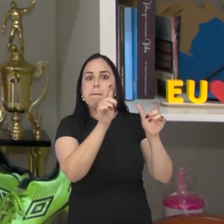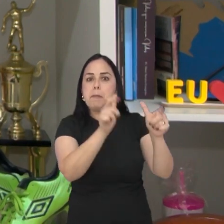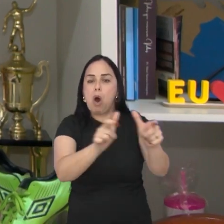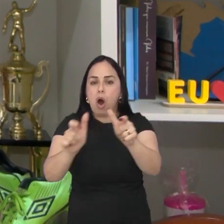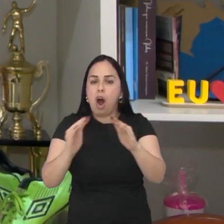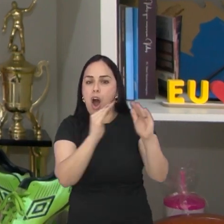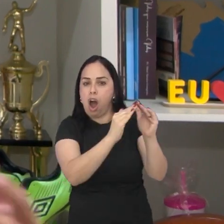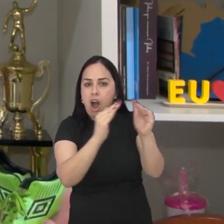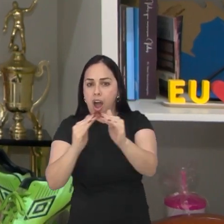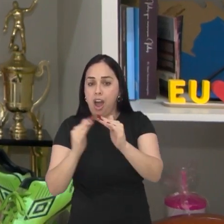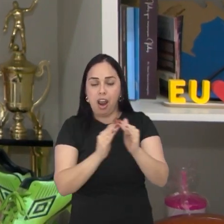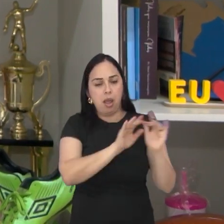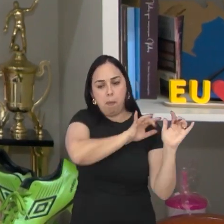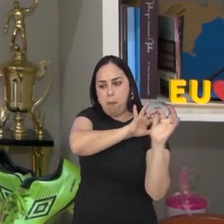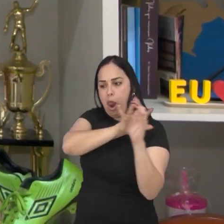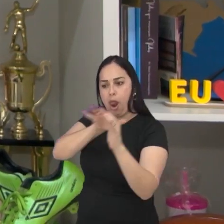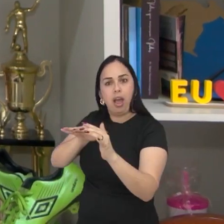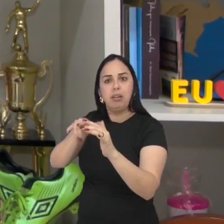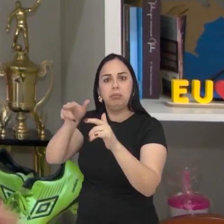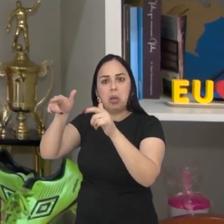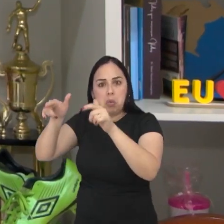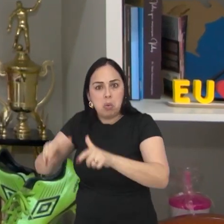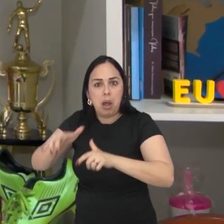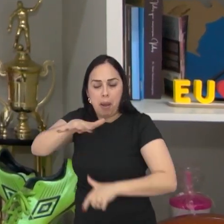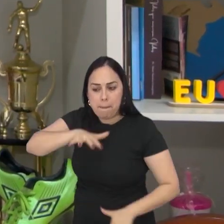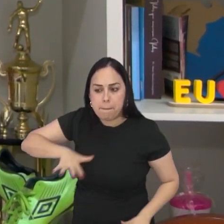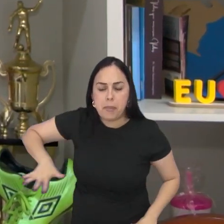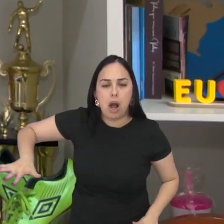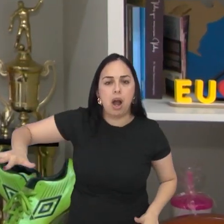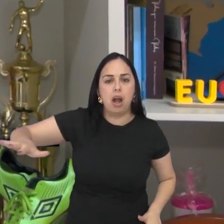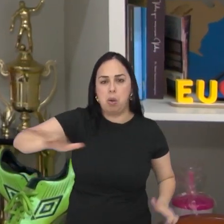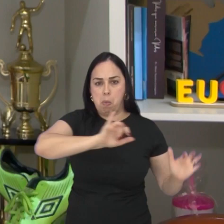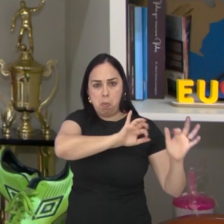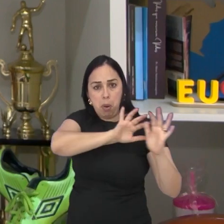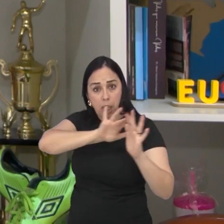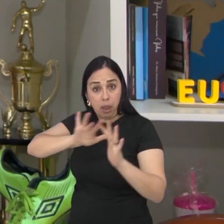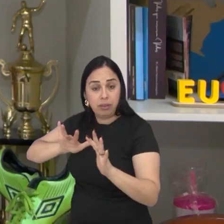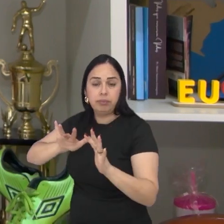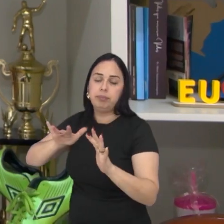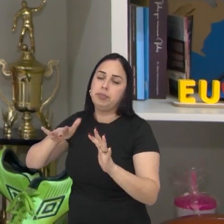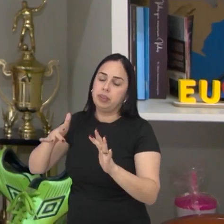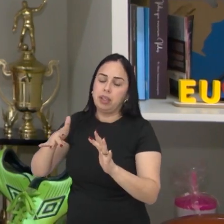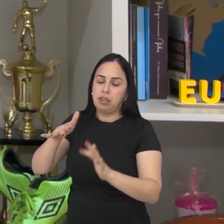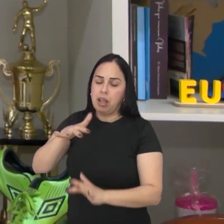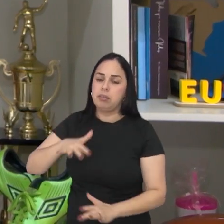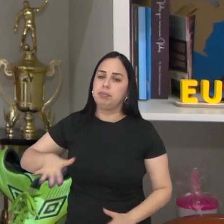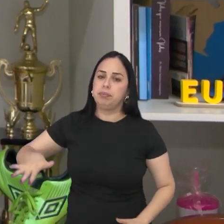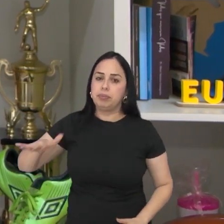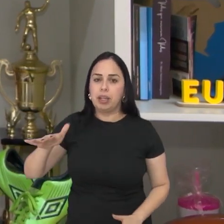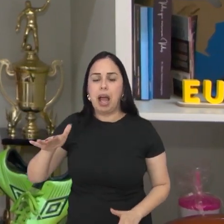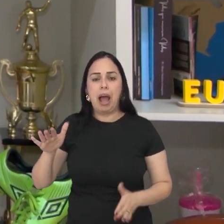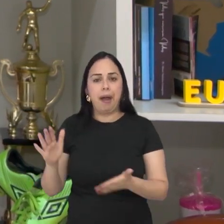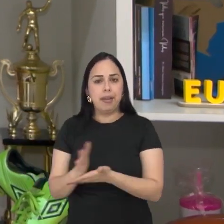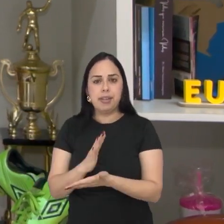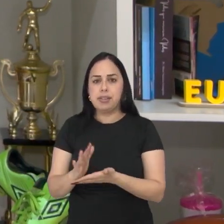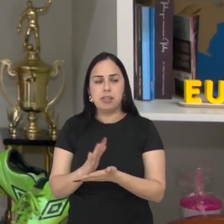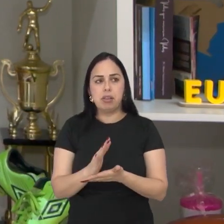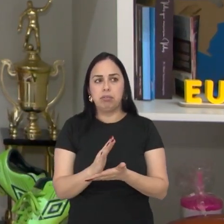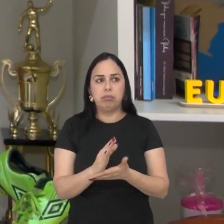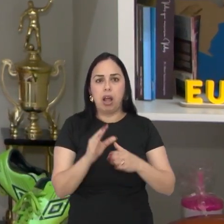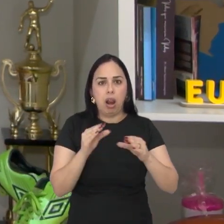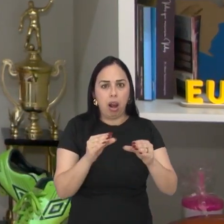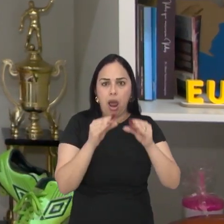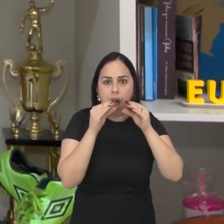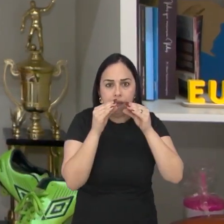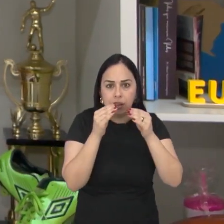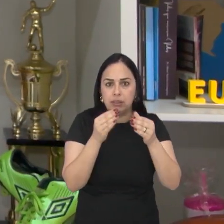de outras regiões, são parques grandes, que atendem uma massa significativa da nossa cidade, e às vezes essas pessoas